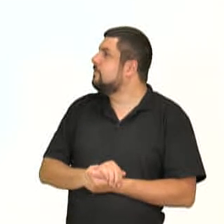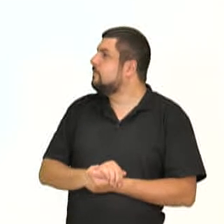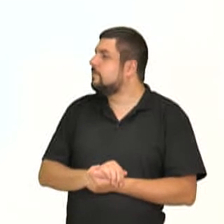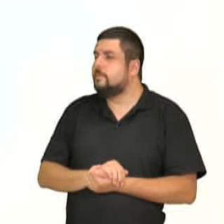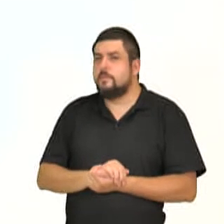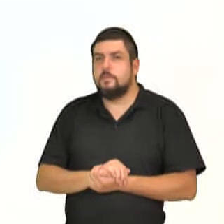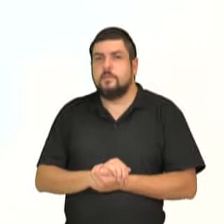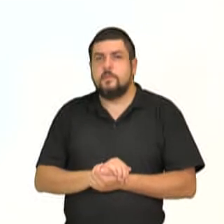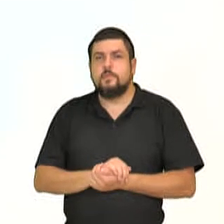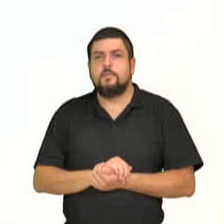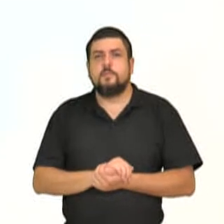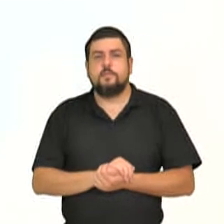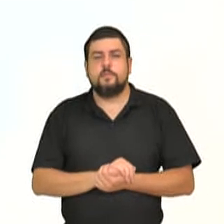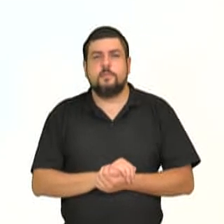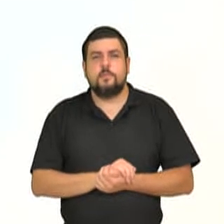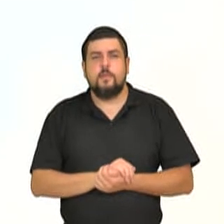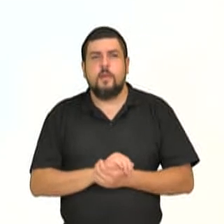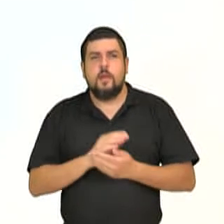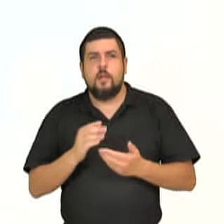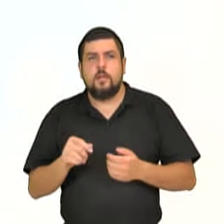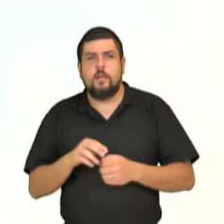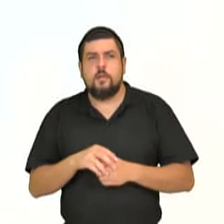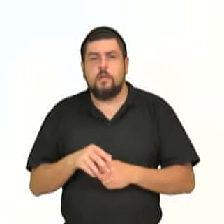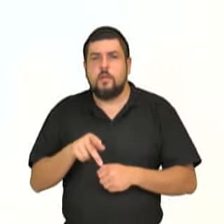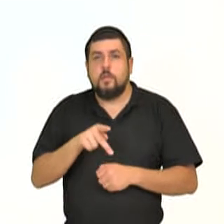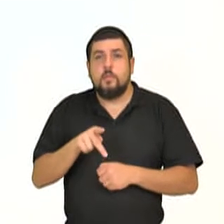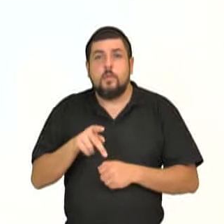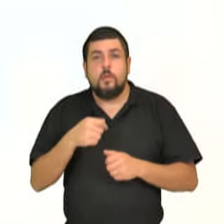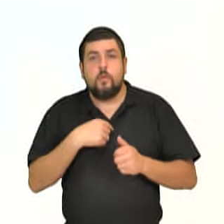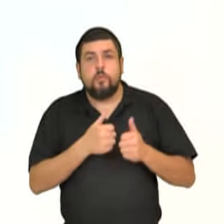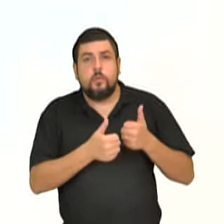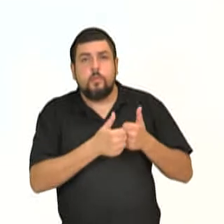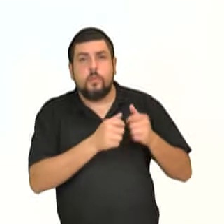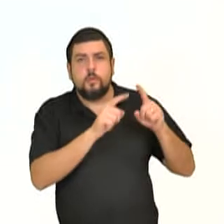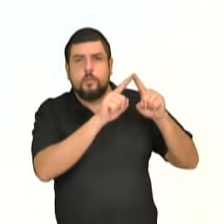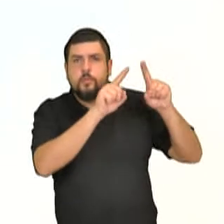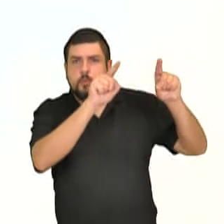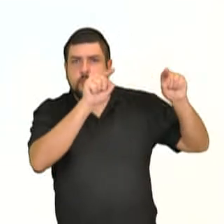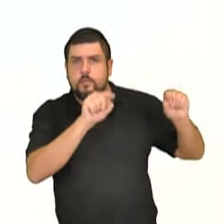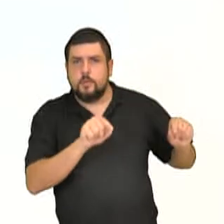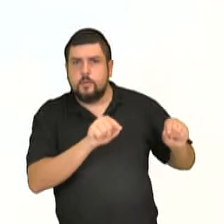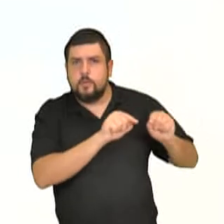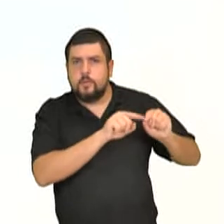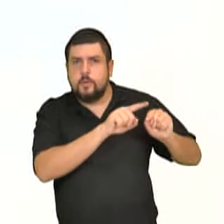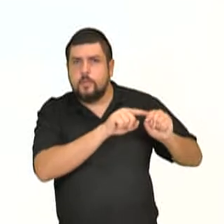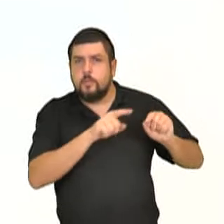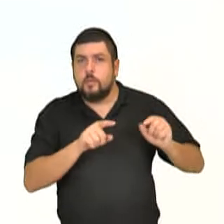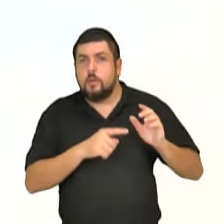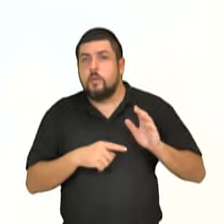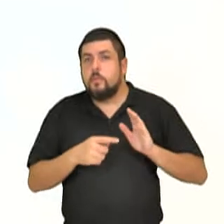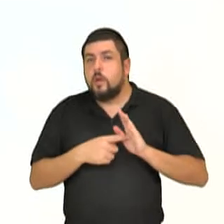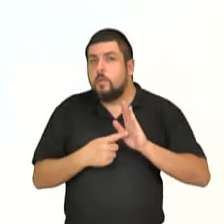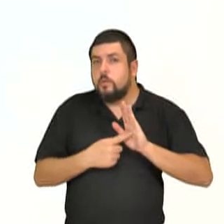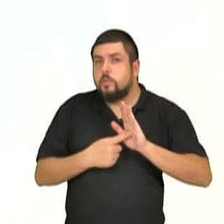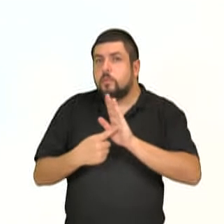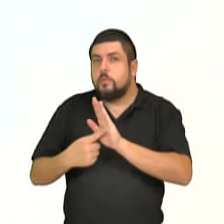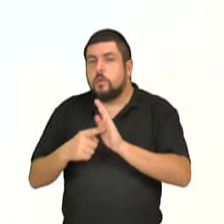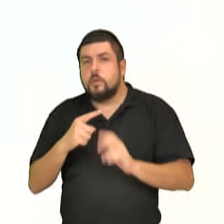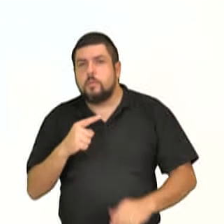ela está indicando. Ela está bem pertinho ali daquela imagem que ela está utilizando para fazer a explicação para o